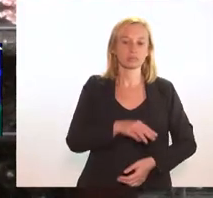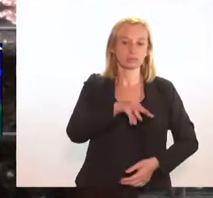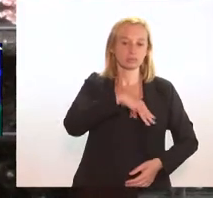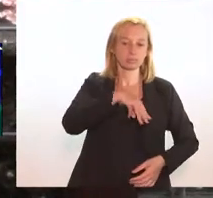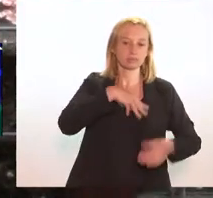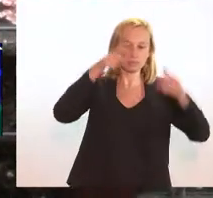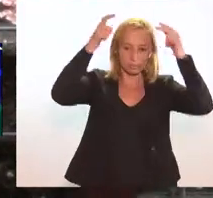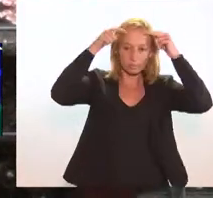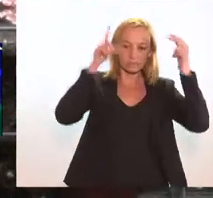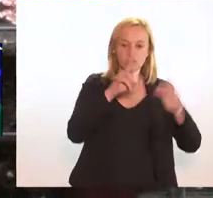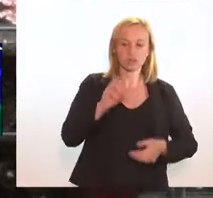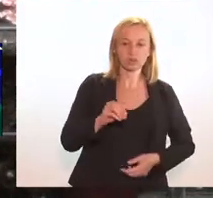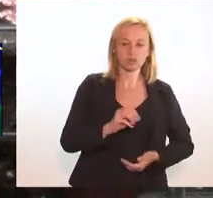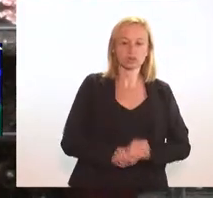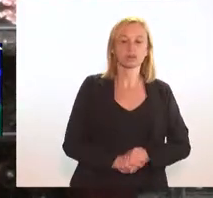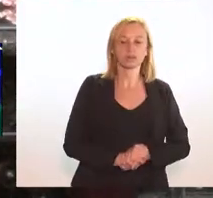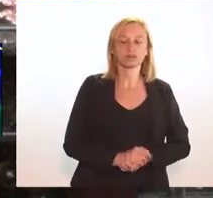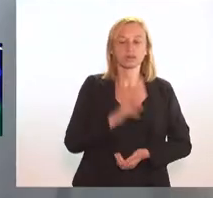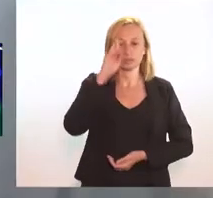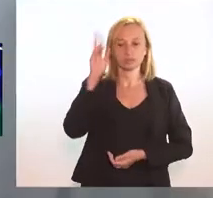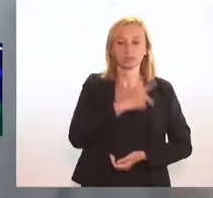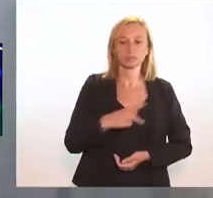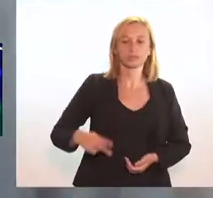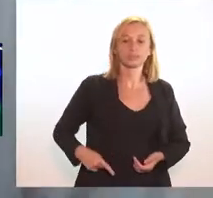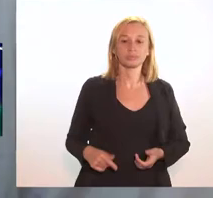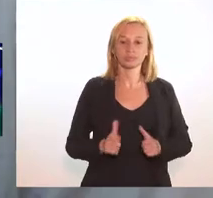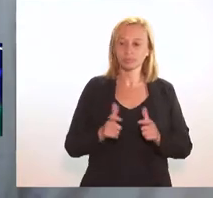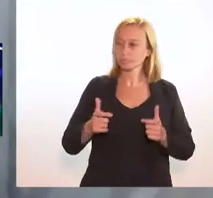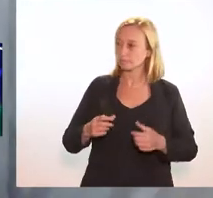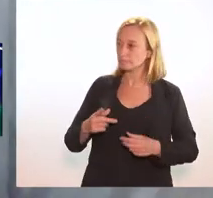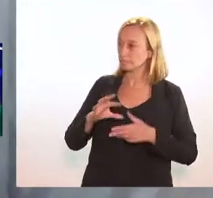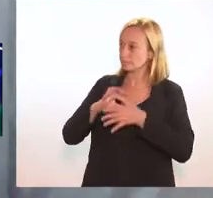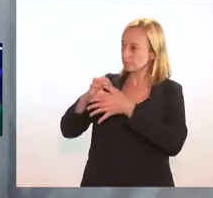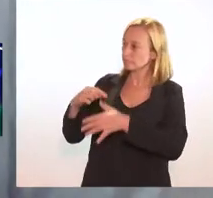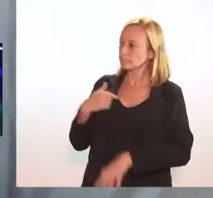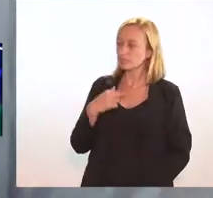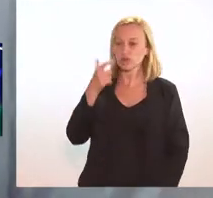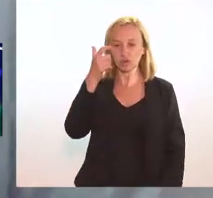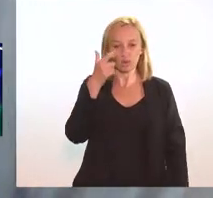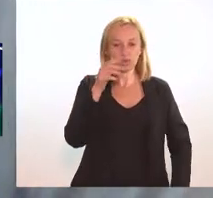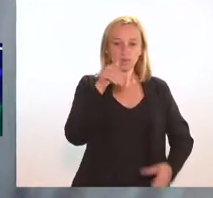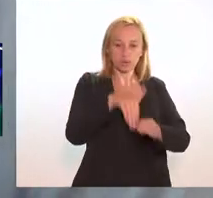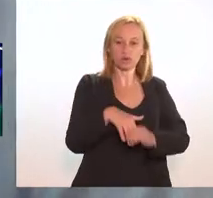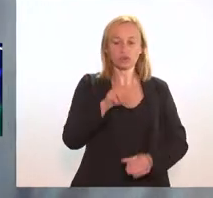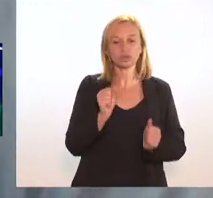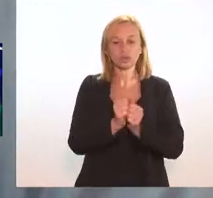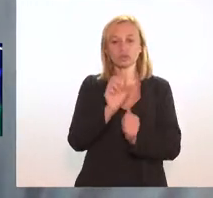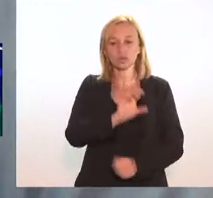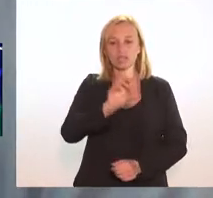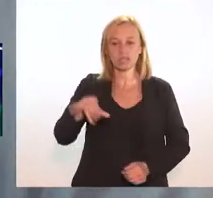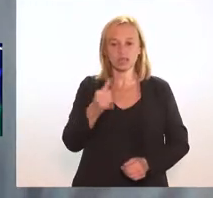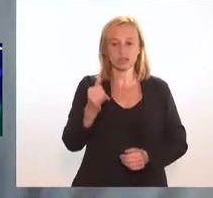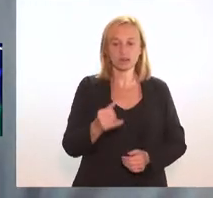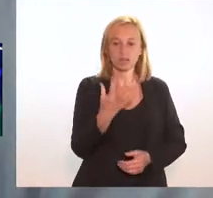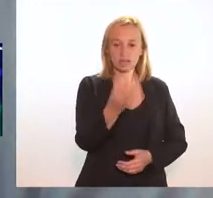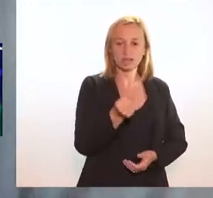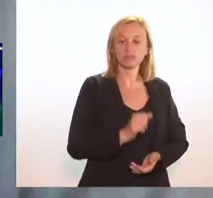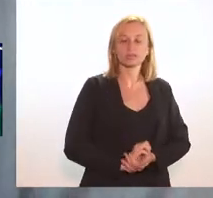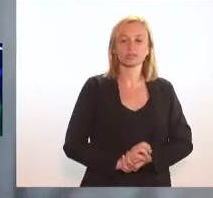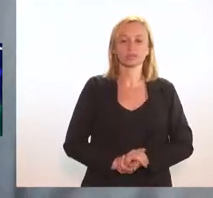Lins. Senhor presidente, grande líder, eu voto com a CCJ, por conseguinte,